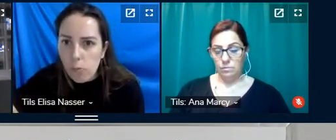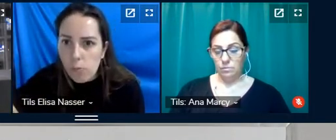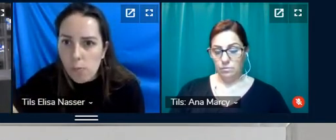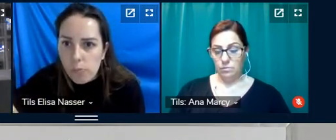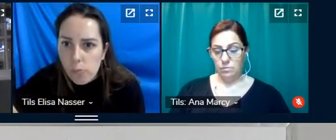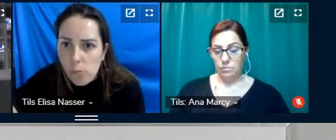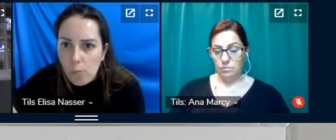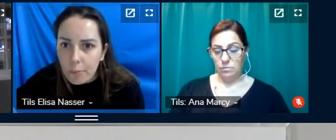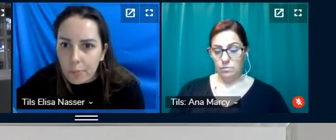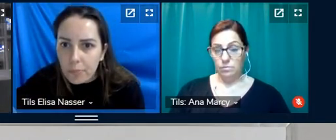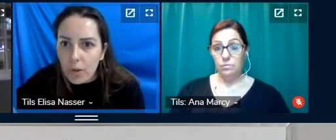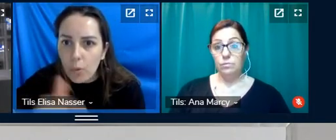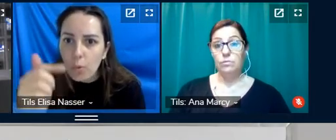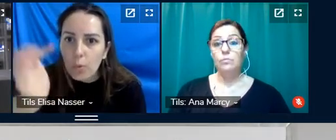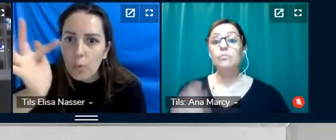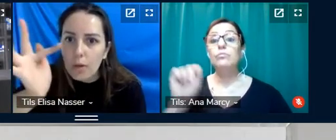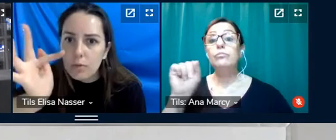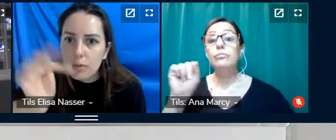Fala, Raul.